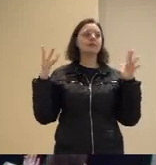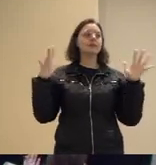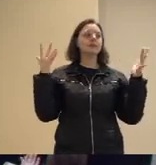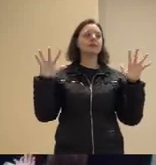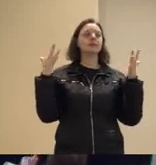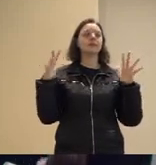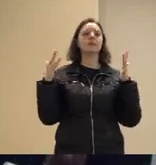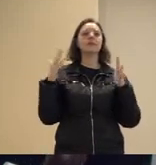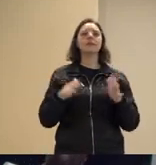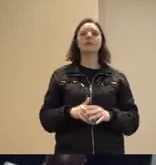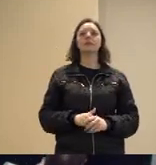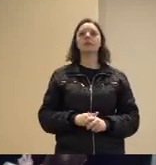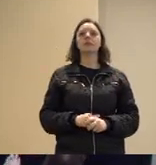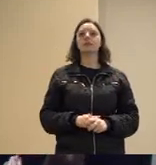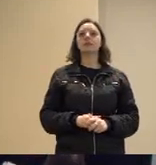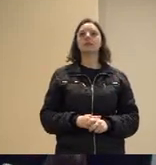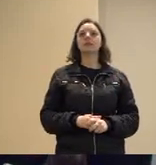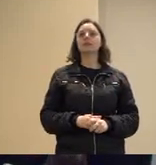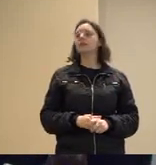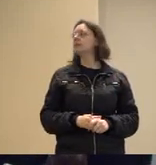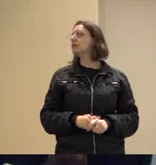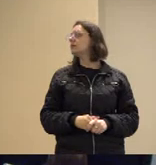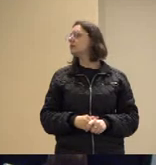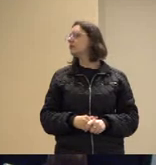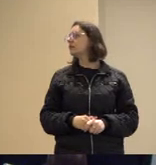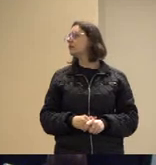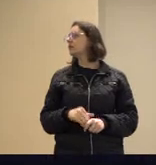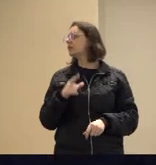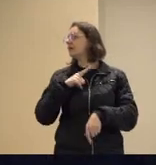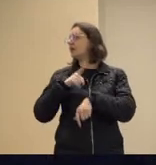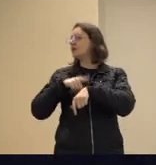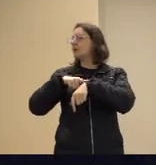Ah, tá. Ganhei mais um tempo extra aqui.